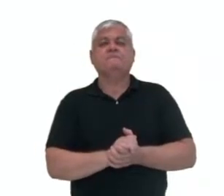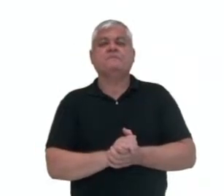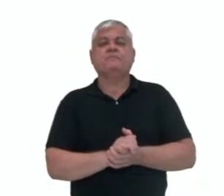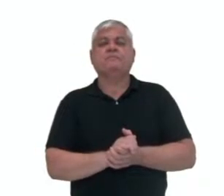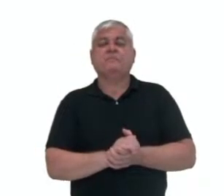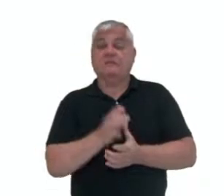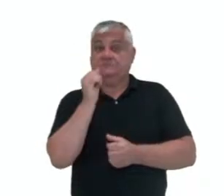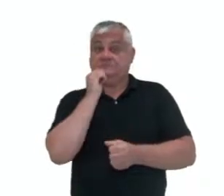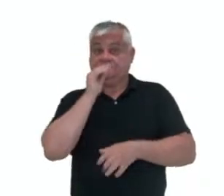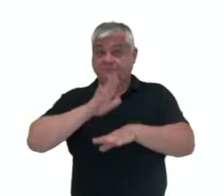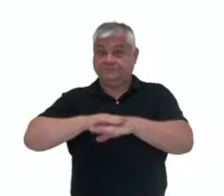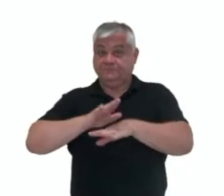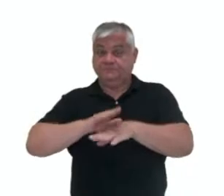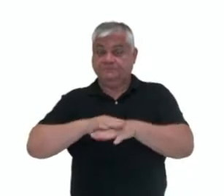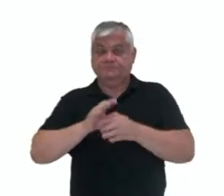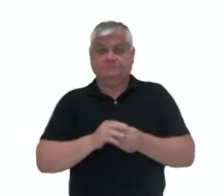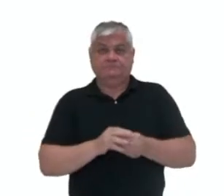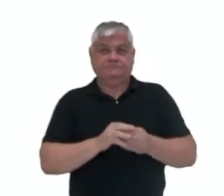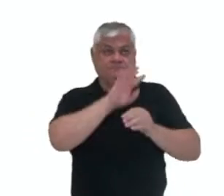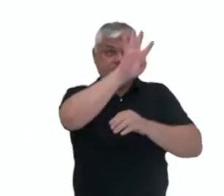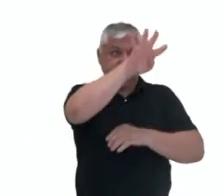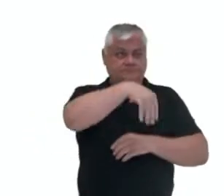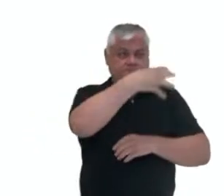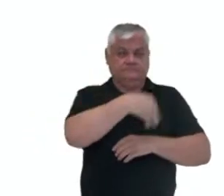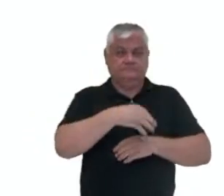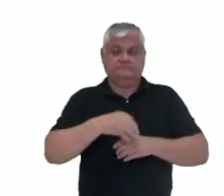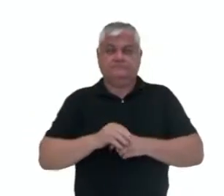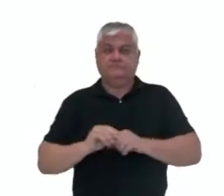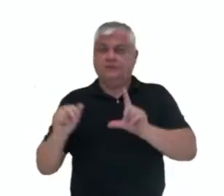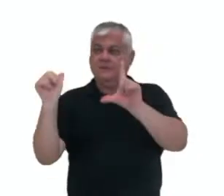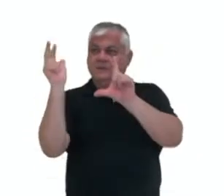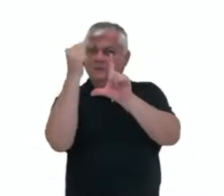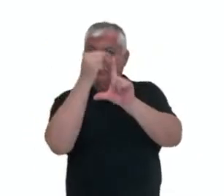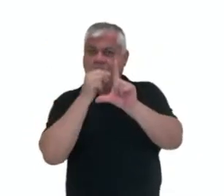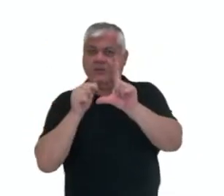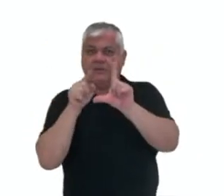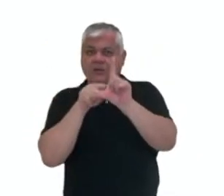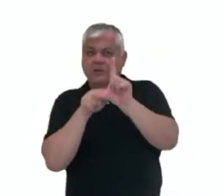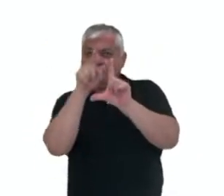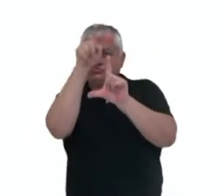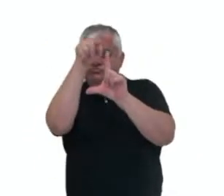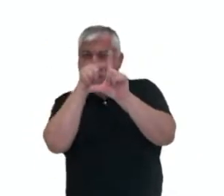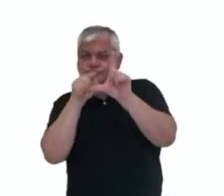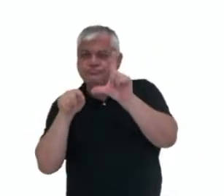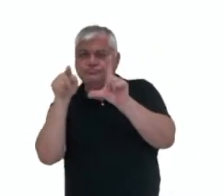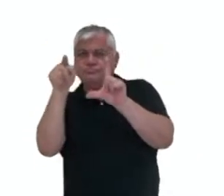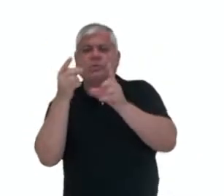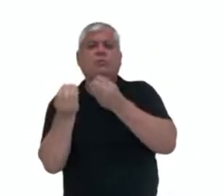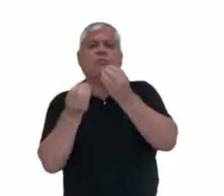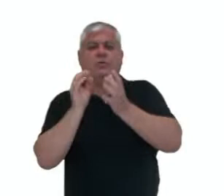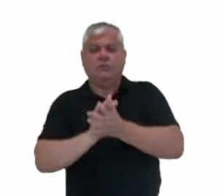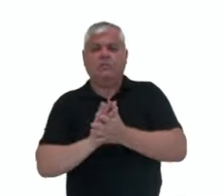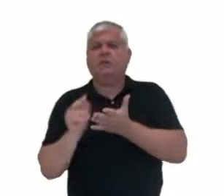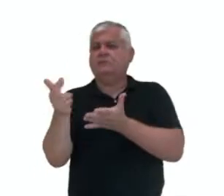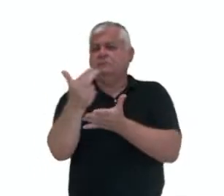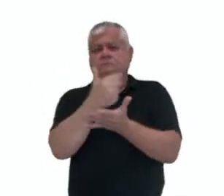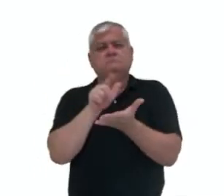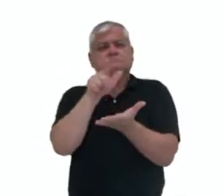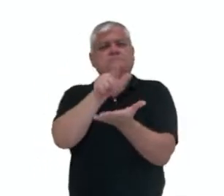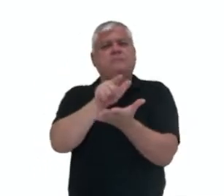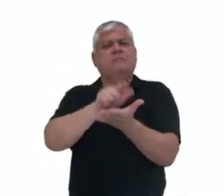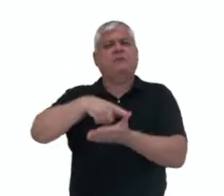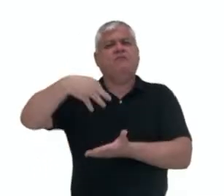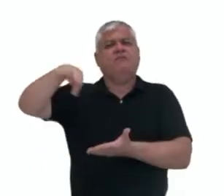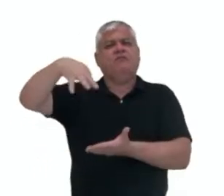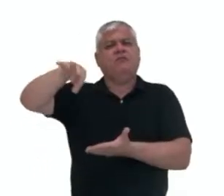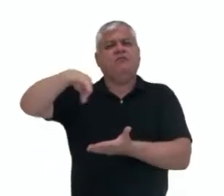ela pega esses dados e monta um gráfico, vejam como fica mais prático para a gente ver. Ela desenhou na folha do caderno, uma folha de